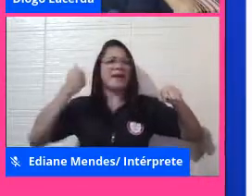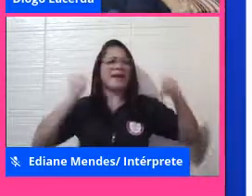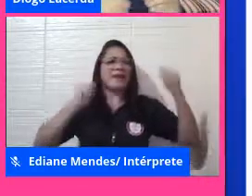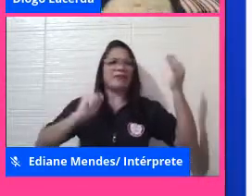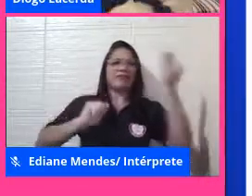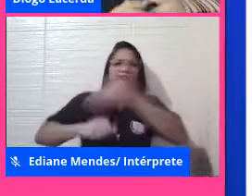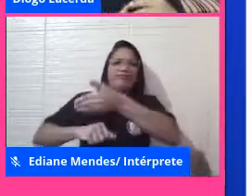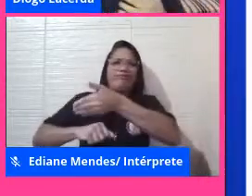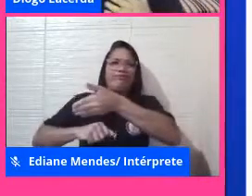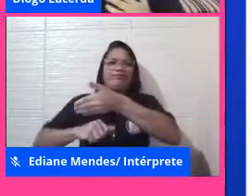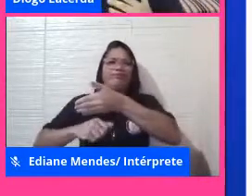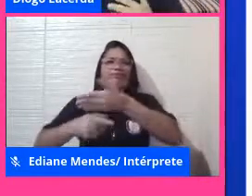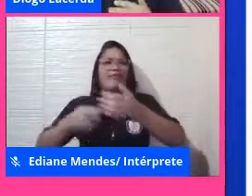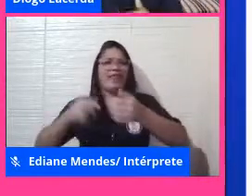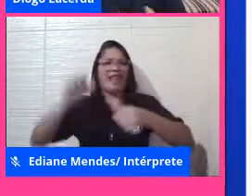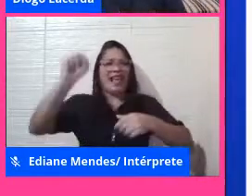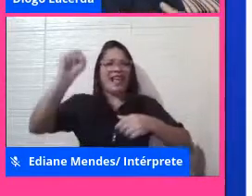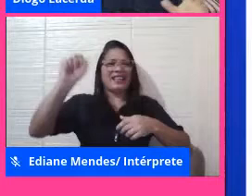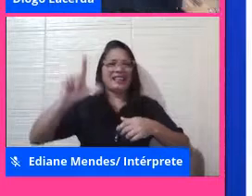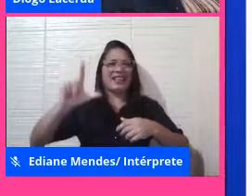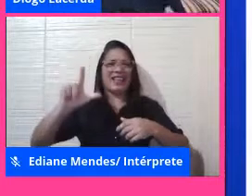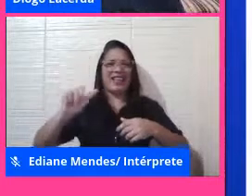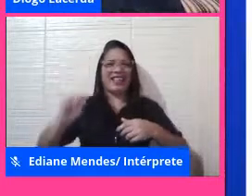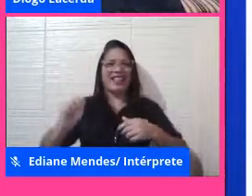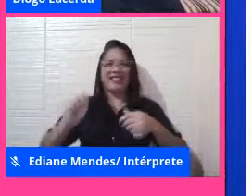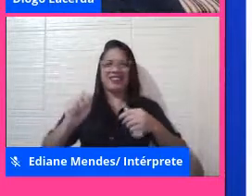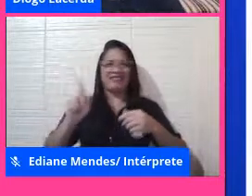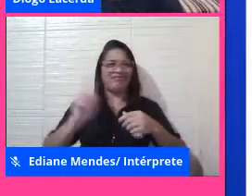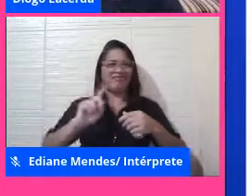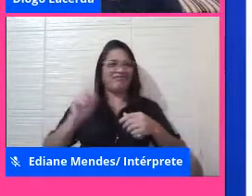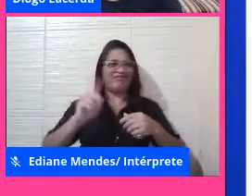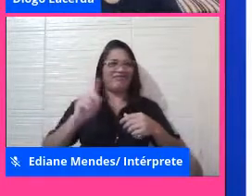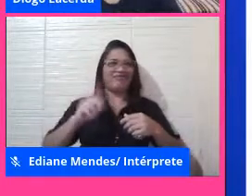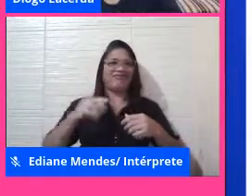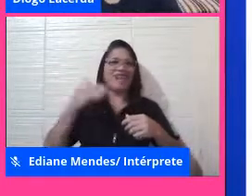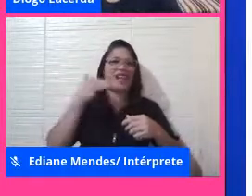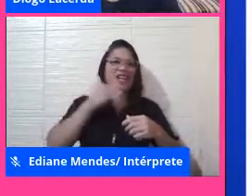de FDM, você vê que ficam algumas marcas, né? Então, basicamente, são essas